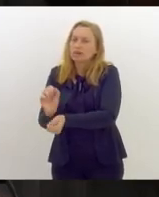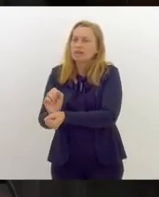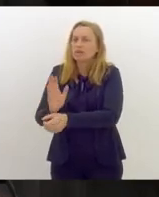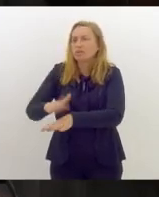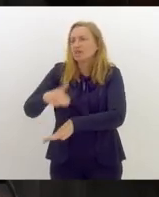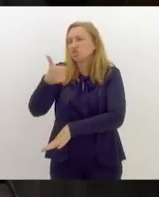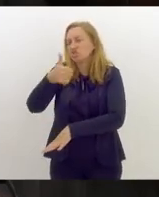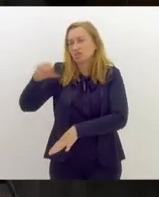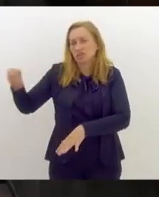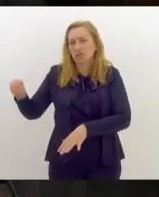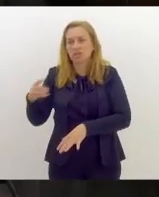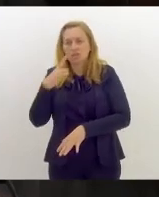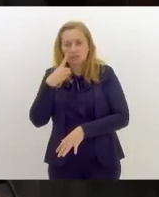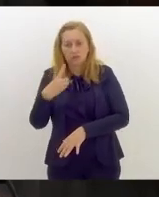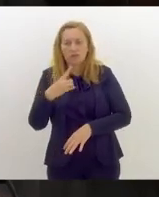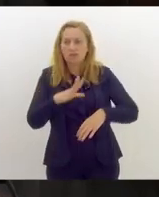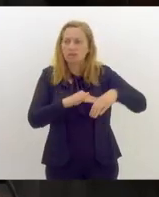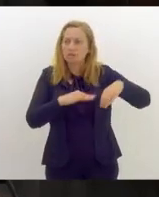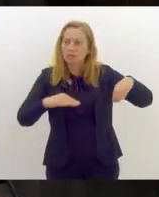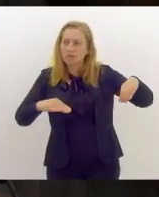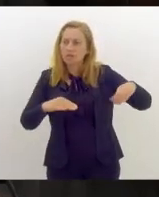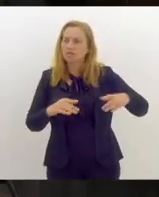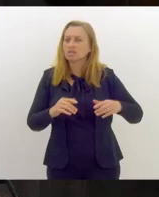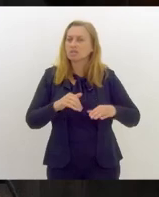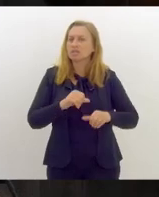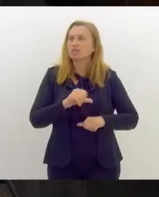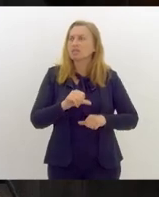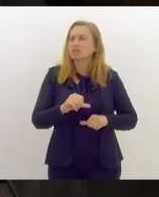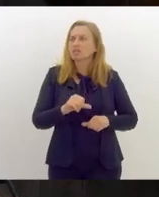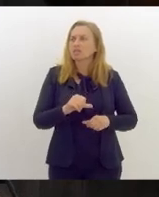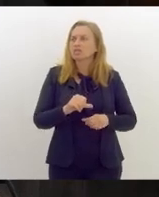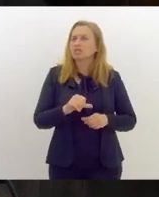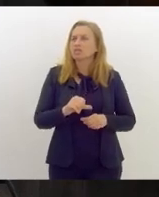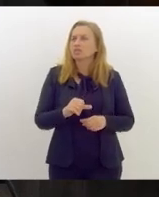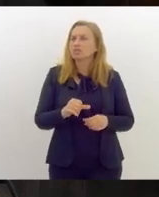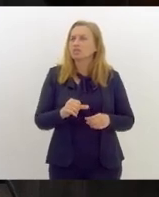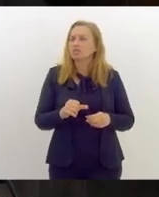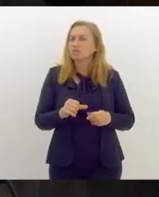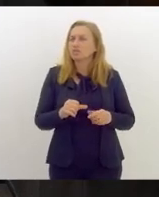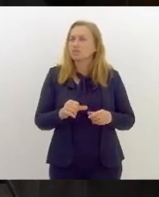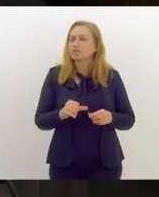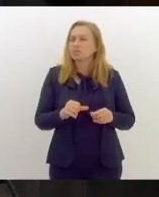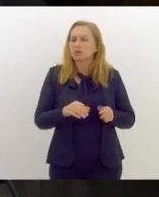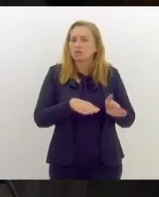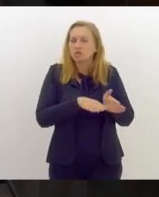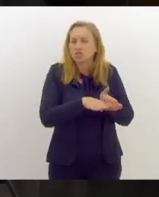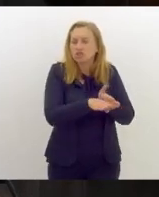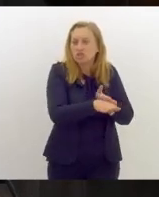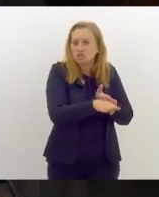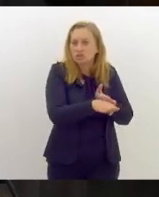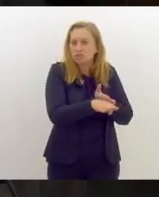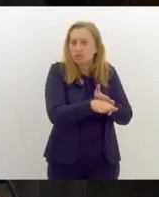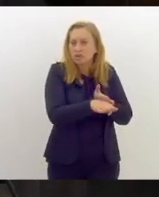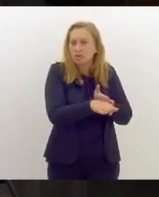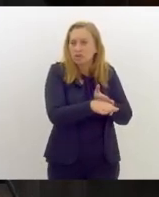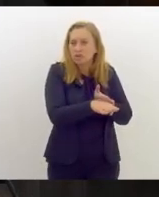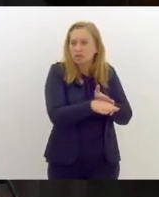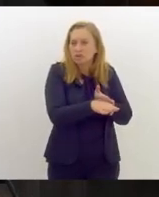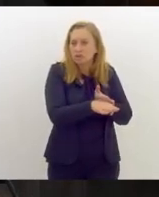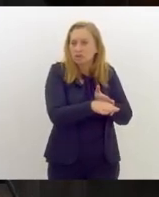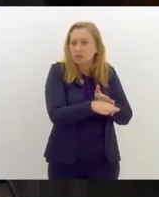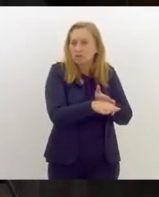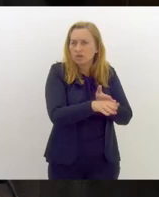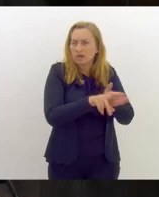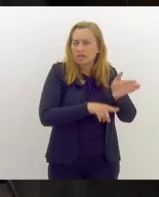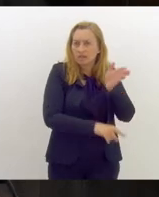temos ali deputada Marta Rocha Bahia transformada numa espécie de ou de estacionamento permanente de navios